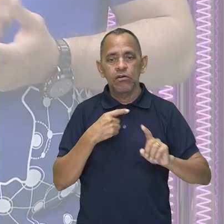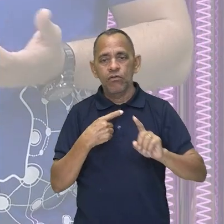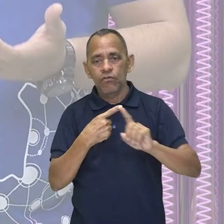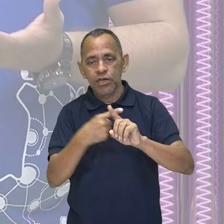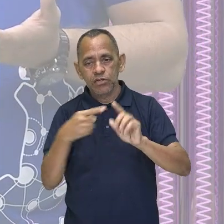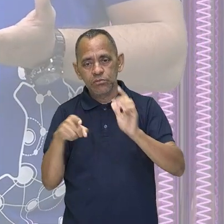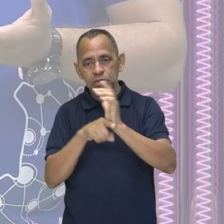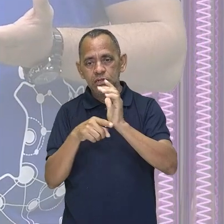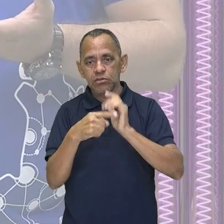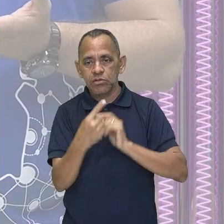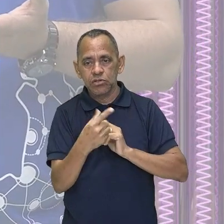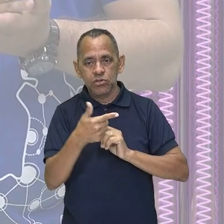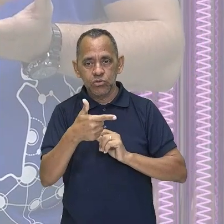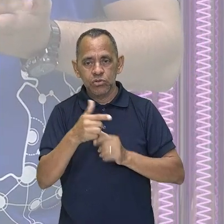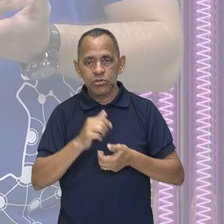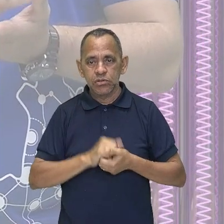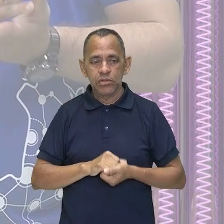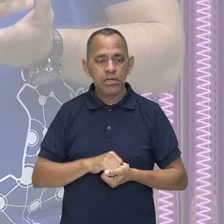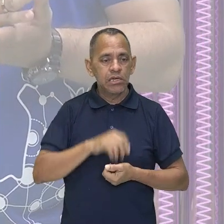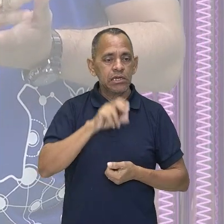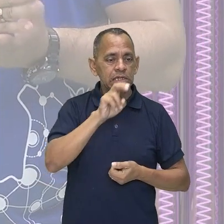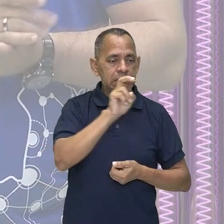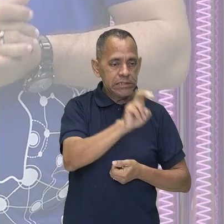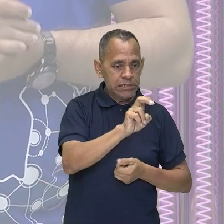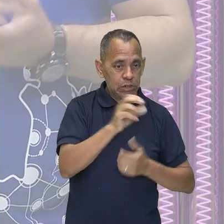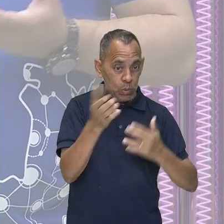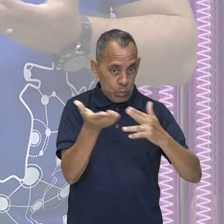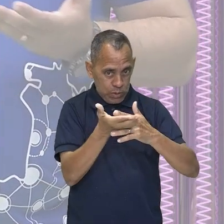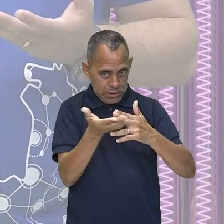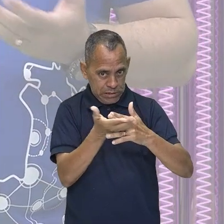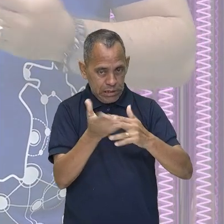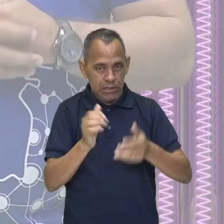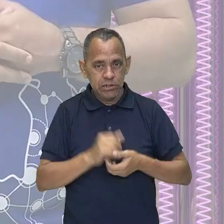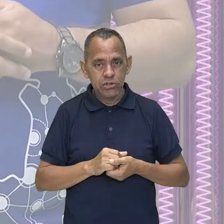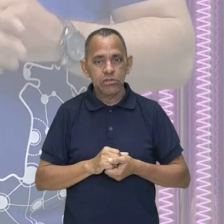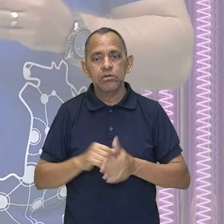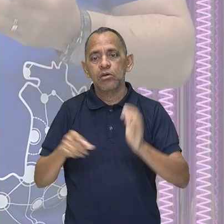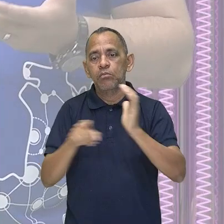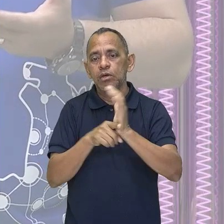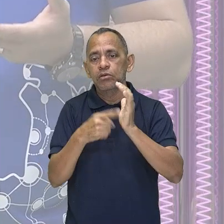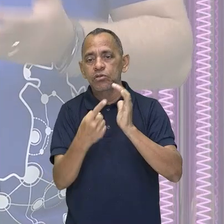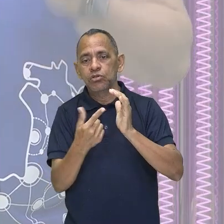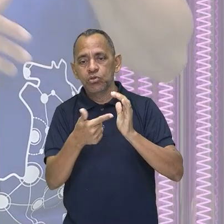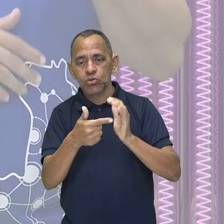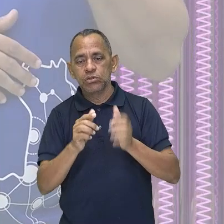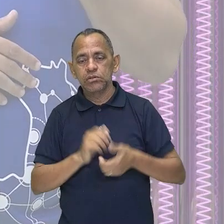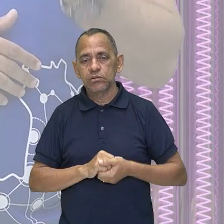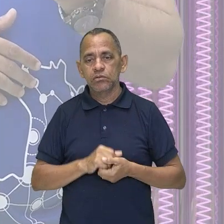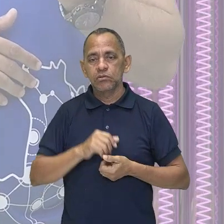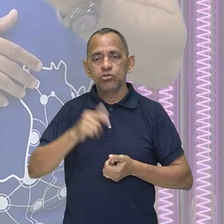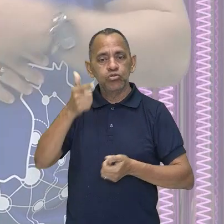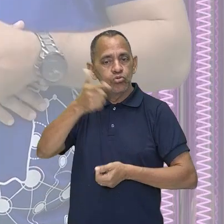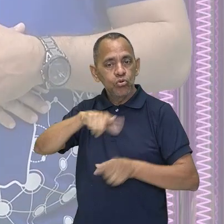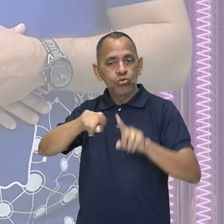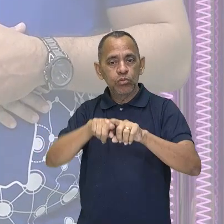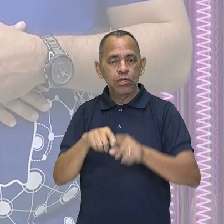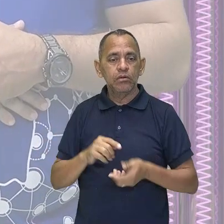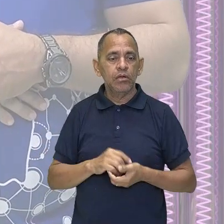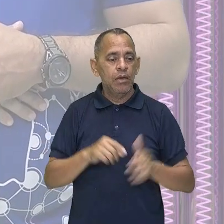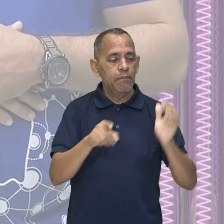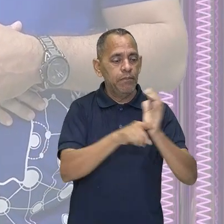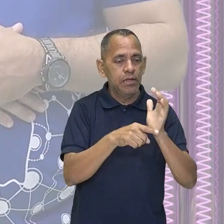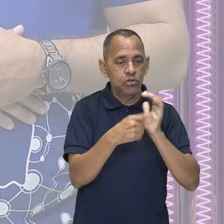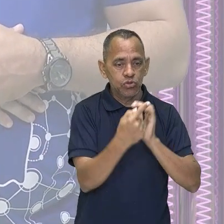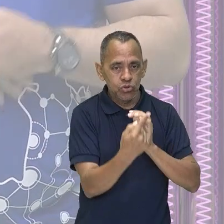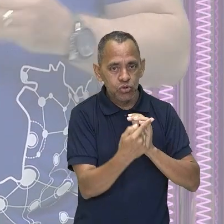12. Então, vou repetir ali 5 parcelas de menos 12. Eu vou repetir ali o menos 12 5 vezes.